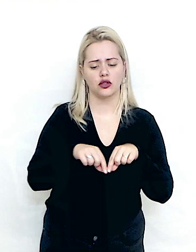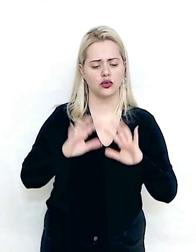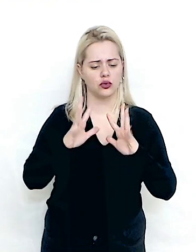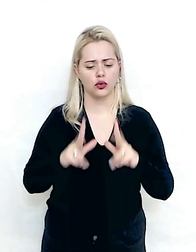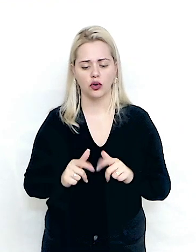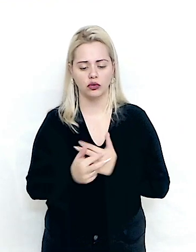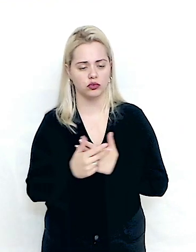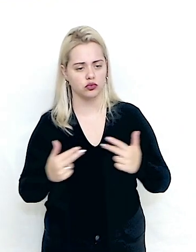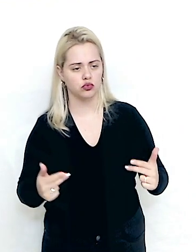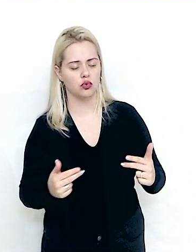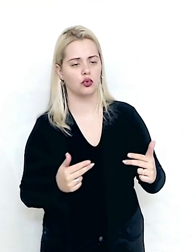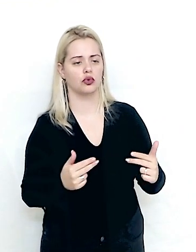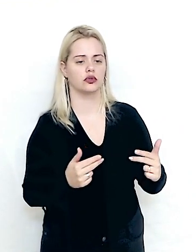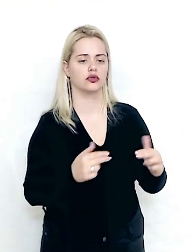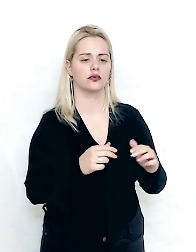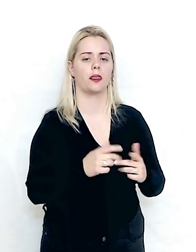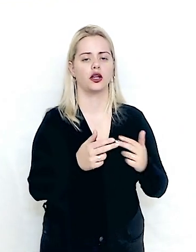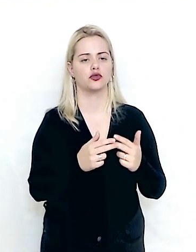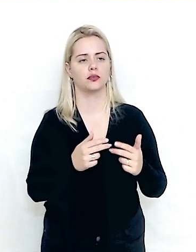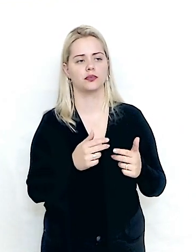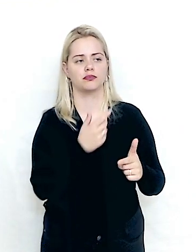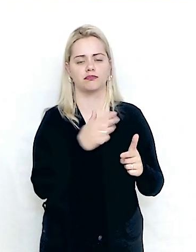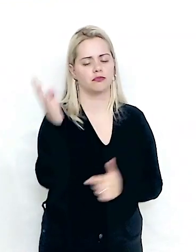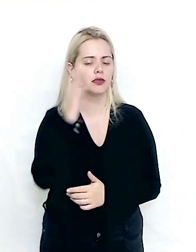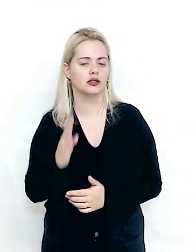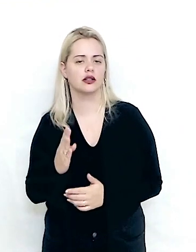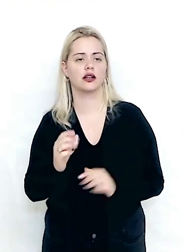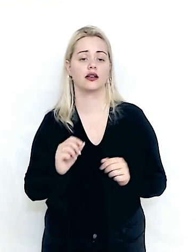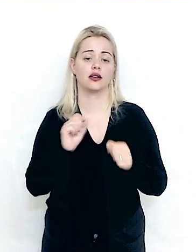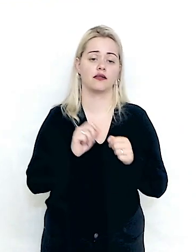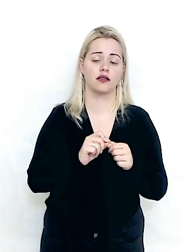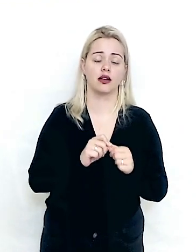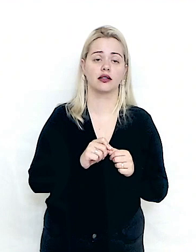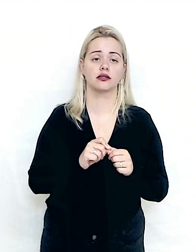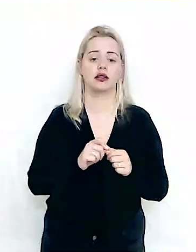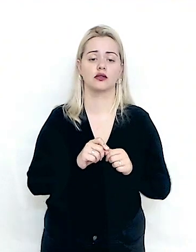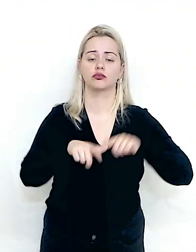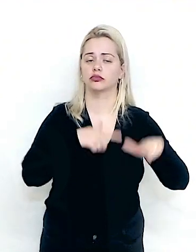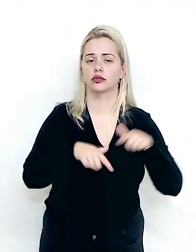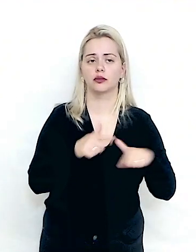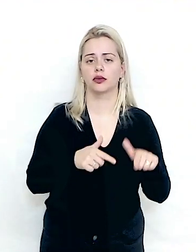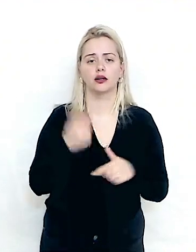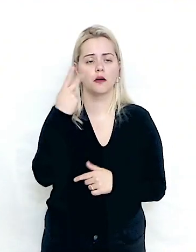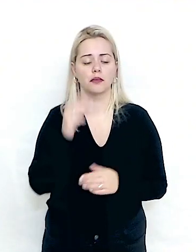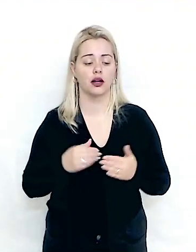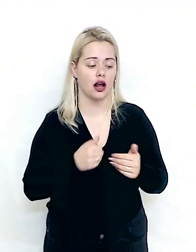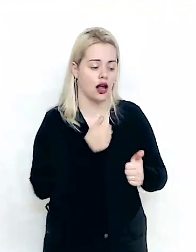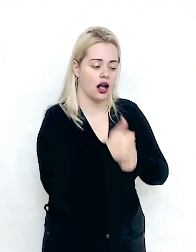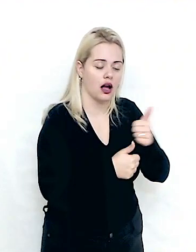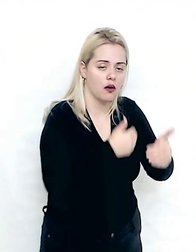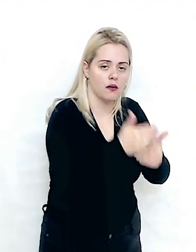agronegócio, que falam, que atuam nos postos, para poder ter um acompanhamento